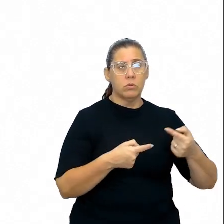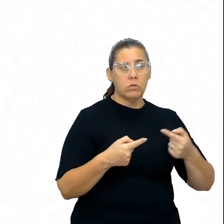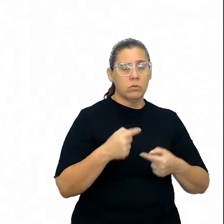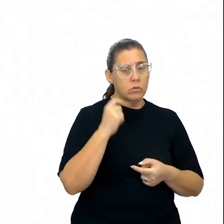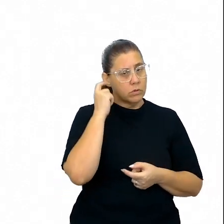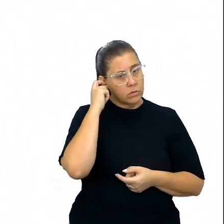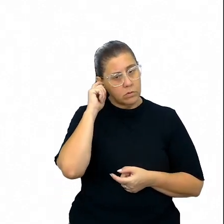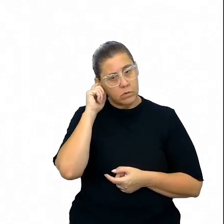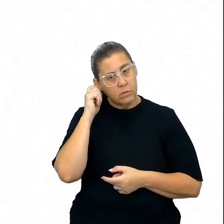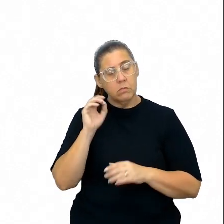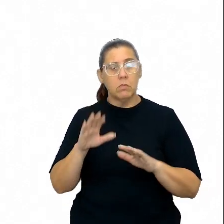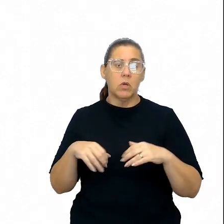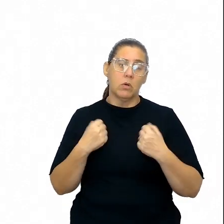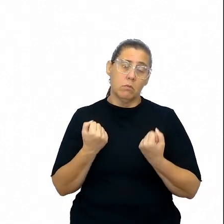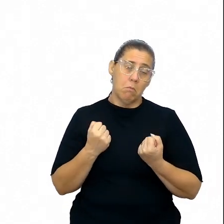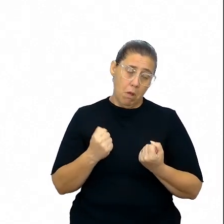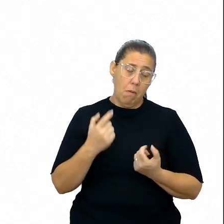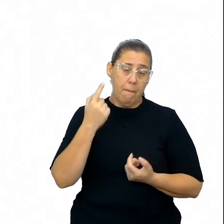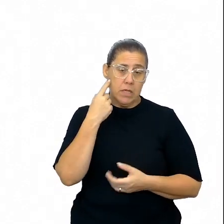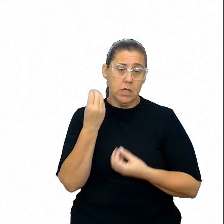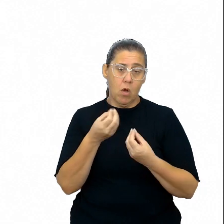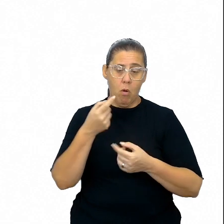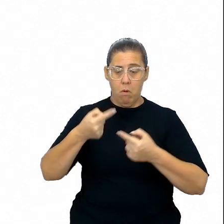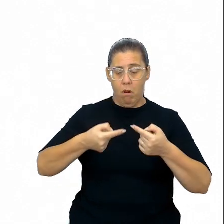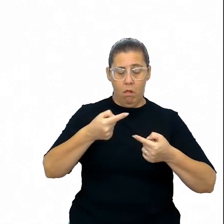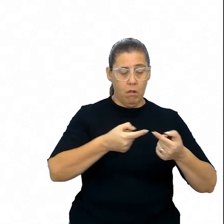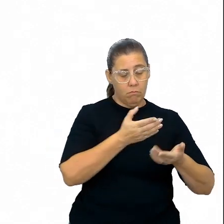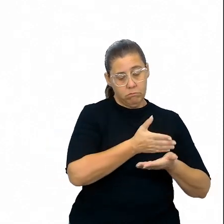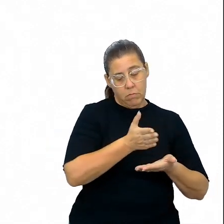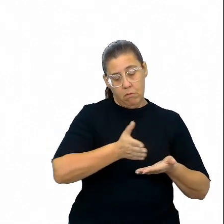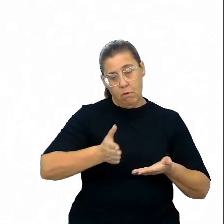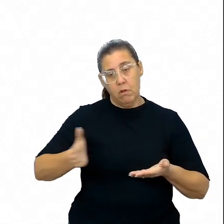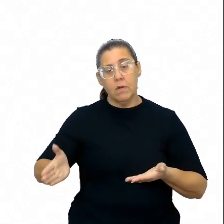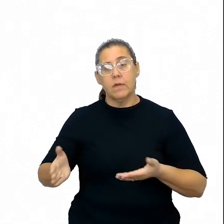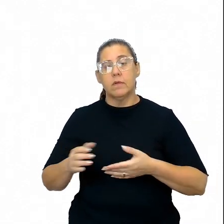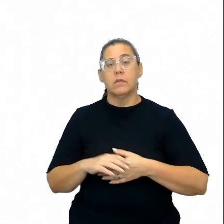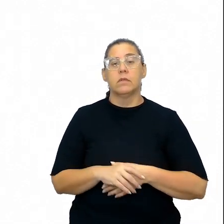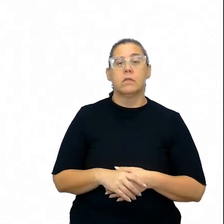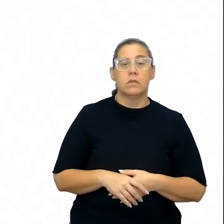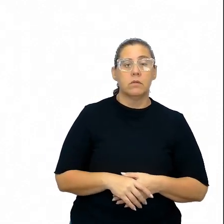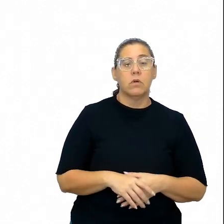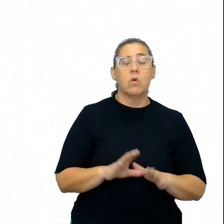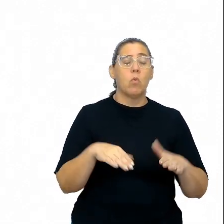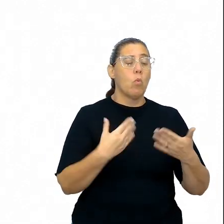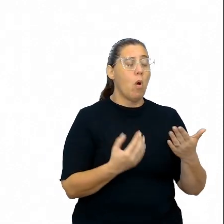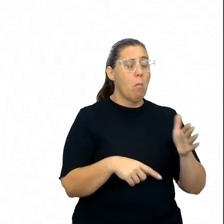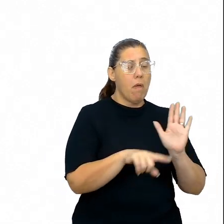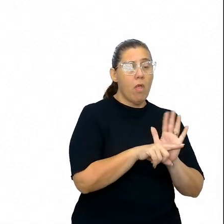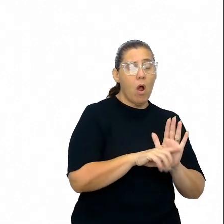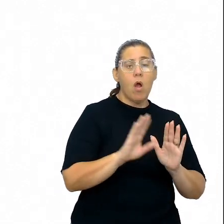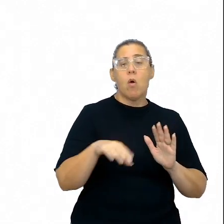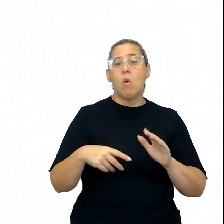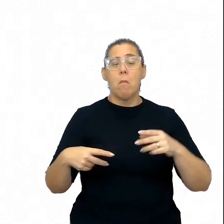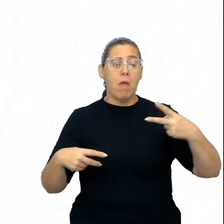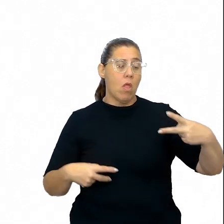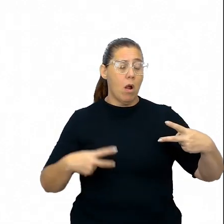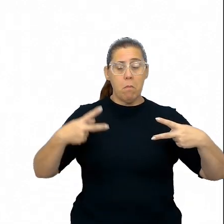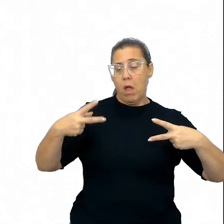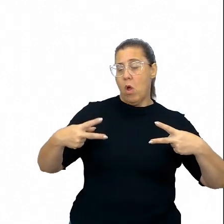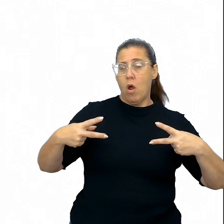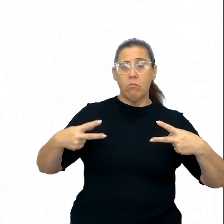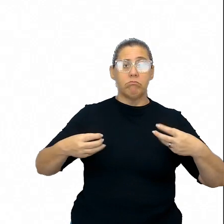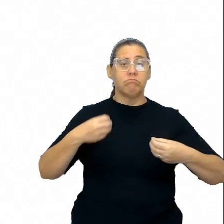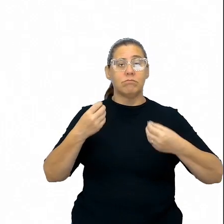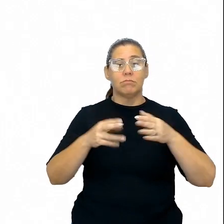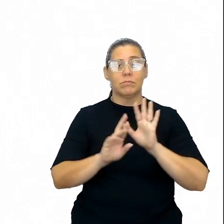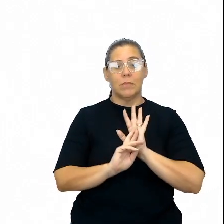gente poder pensar de como discutir essa ordem, para a gente dispor em ordem crescente, quem é o menor, quem é o maior. Então, a gente vai ter que saber representar